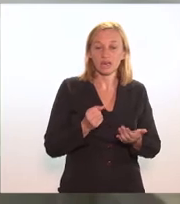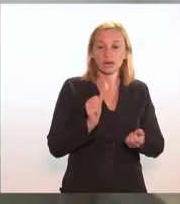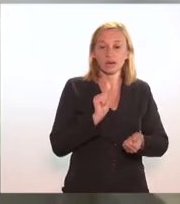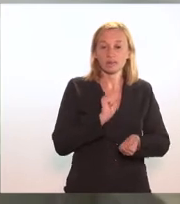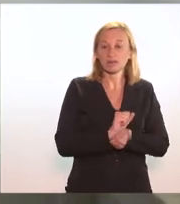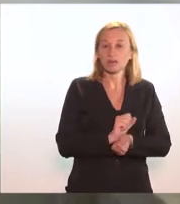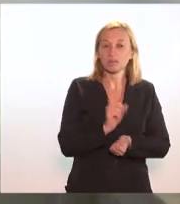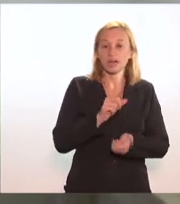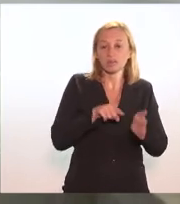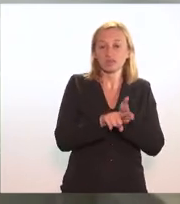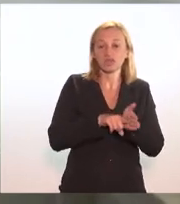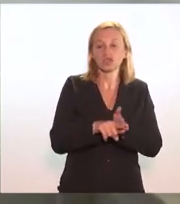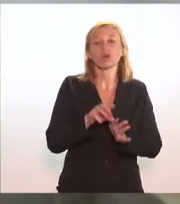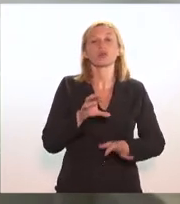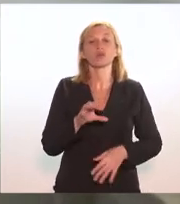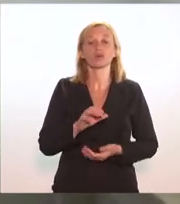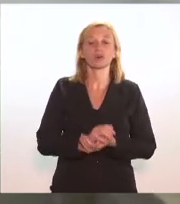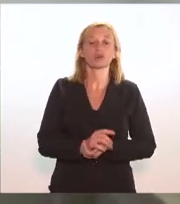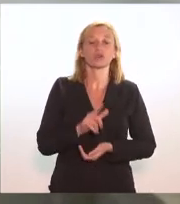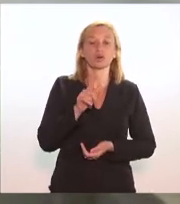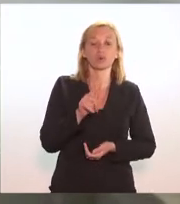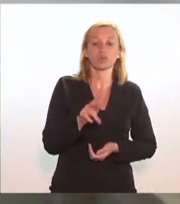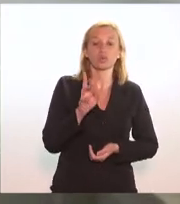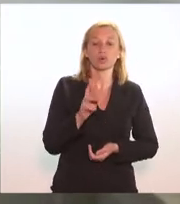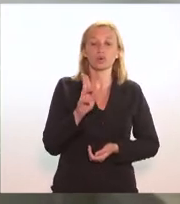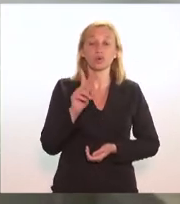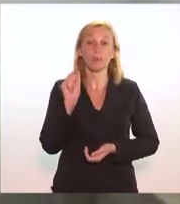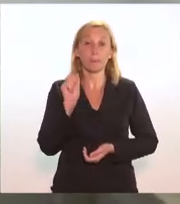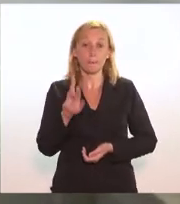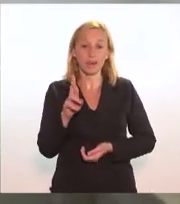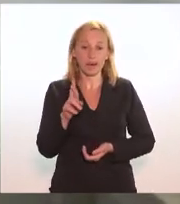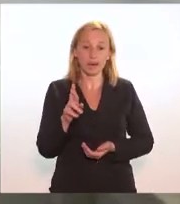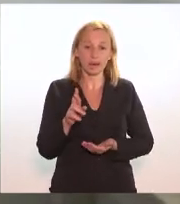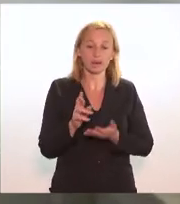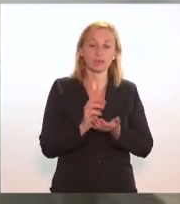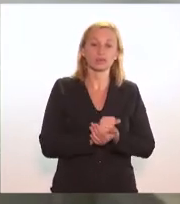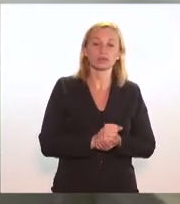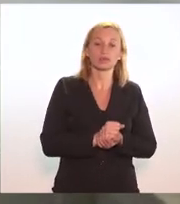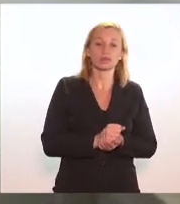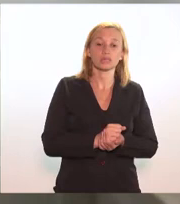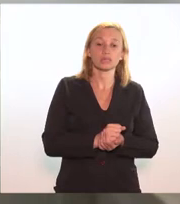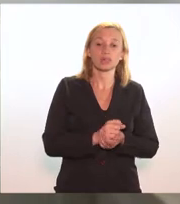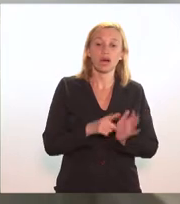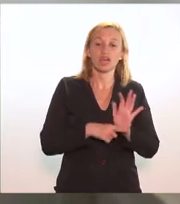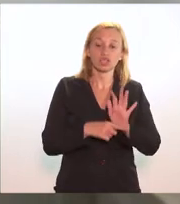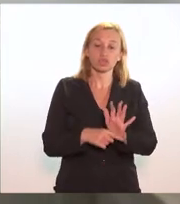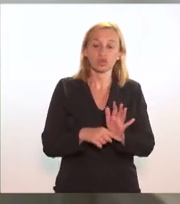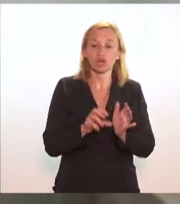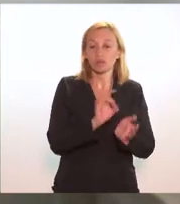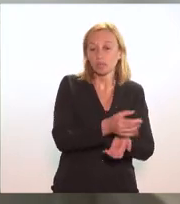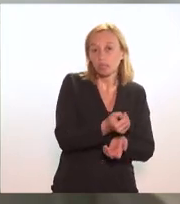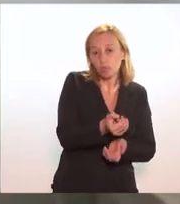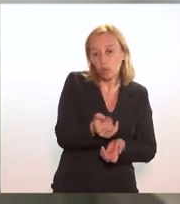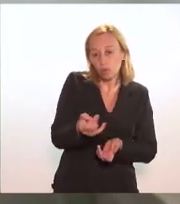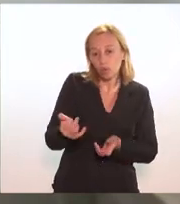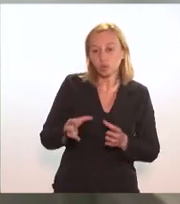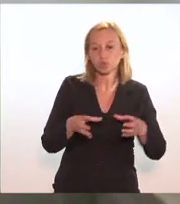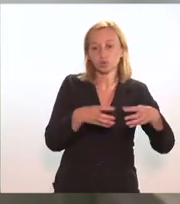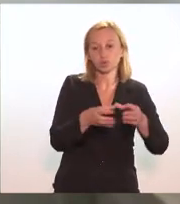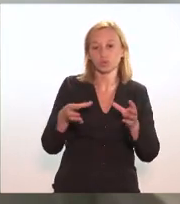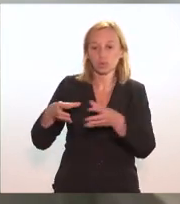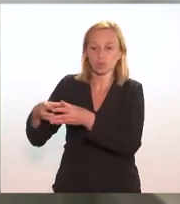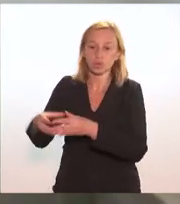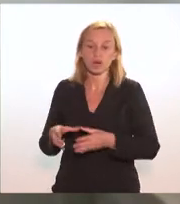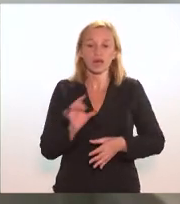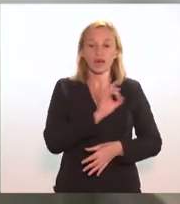Grupar os tipos de benefícios em poucos grupos é muito efetivo, né? Porque cada projeto que